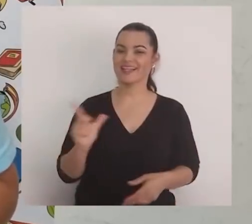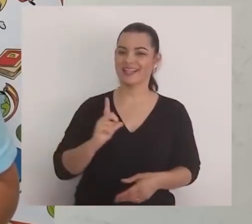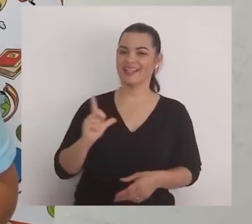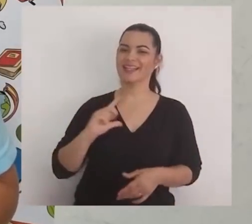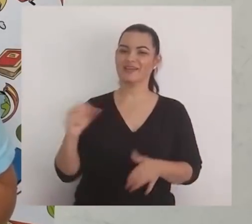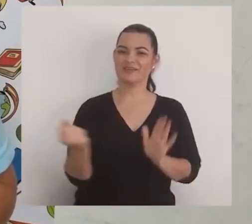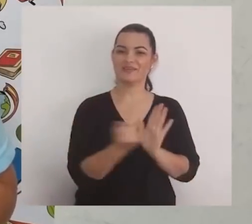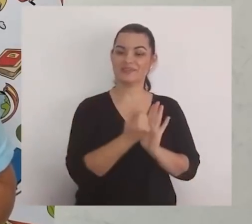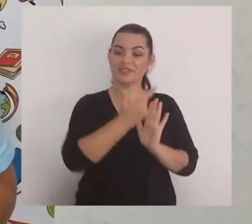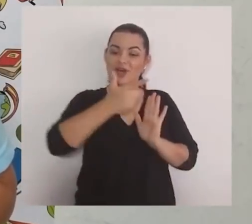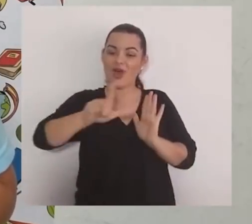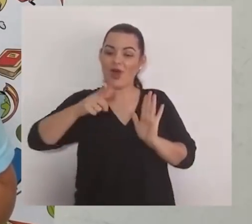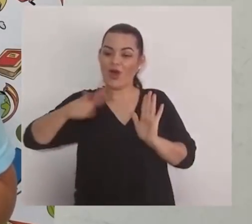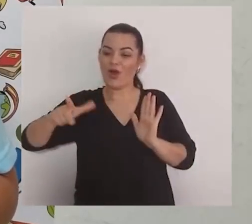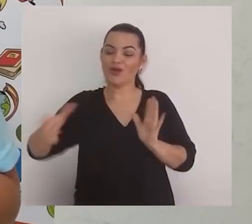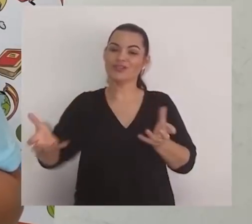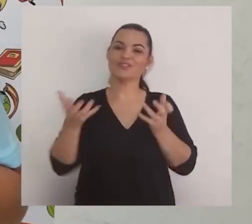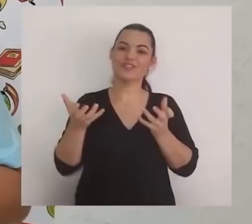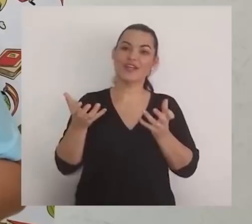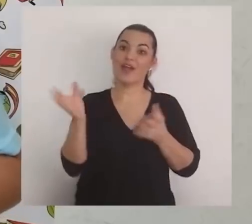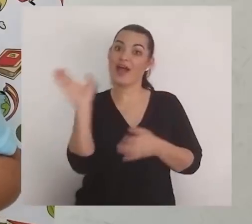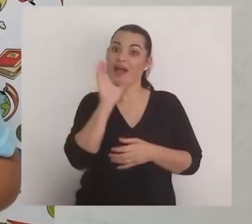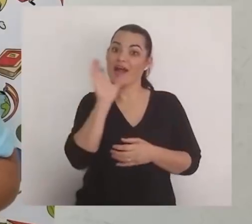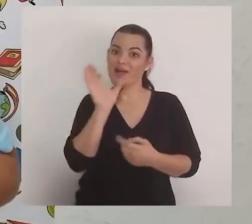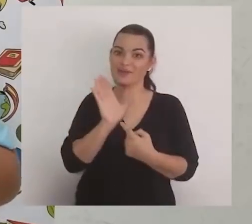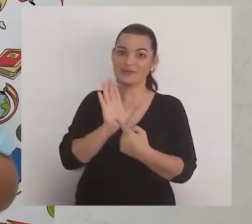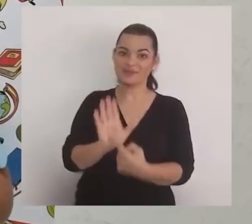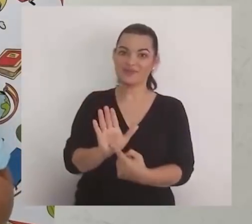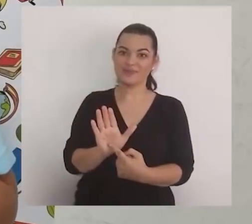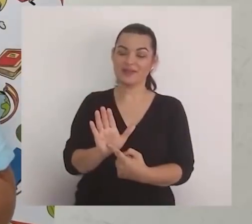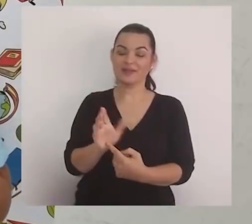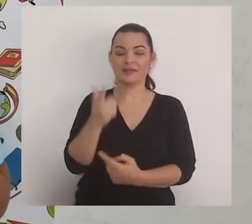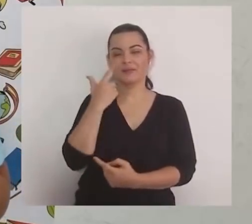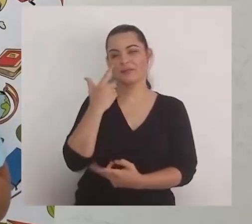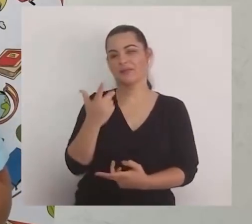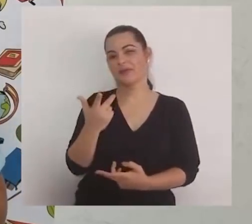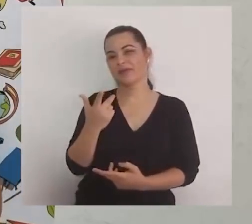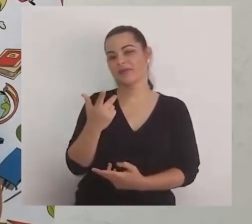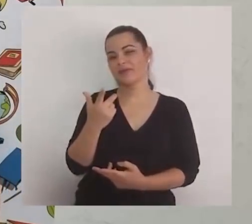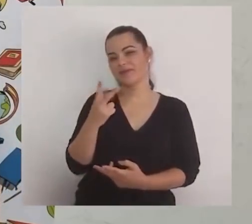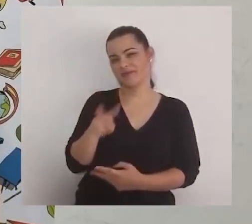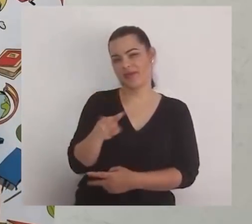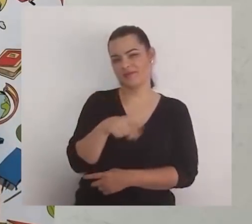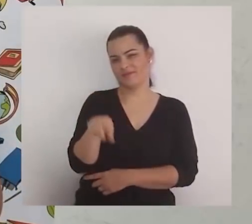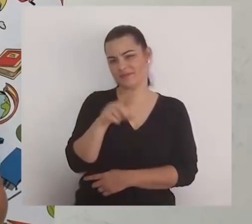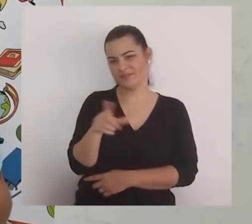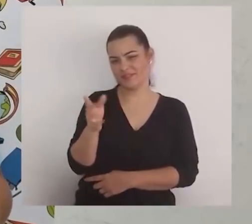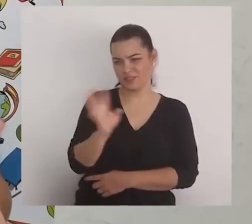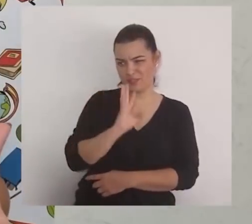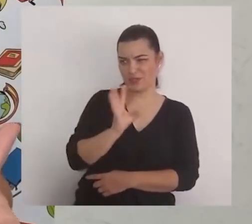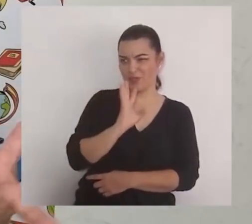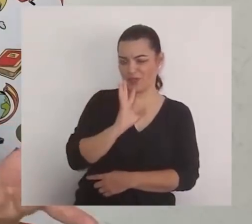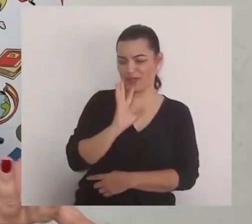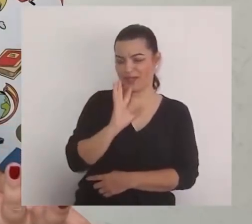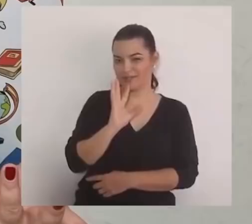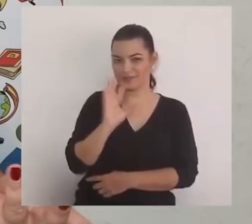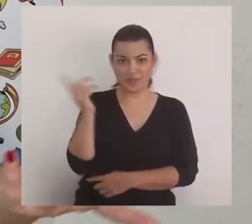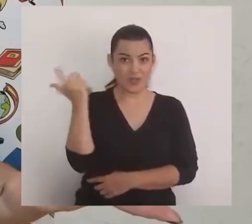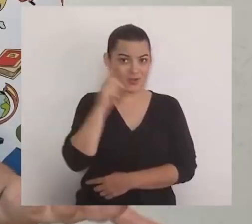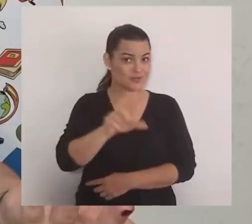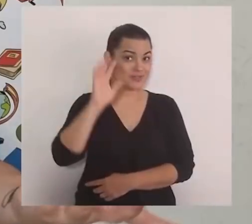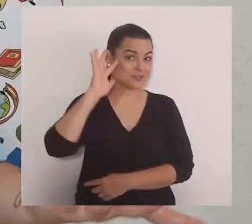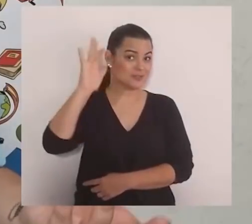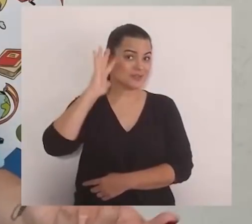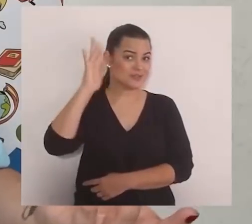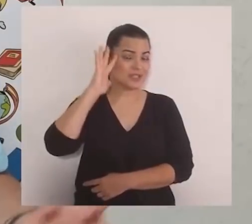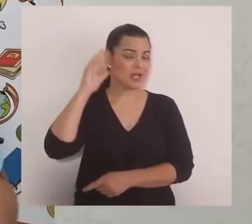detalhar um pouquinho mais o que realmente é um patrimônio ou quais as características que um patrimônio precisa ter